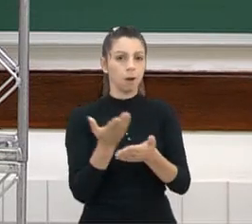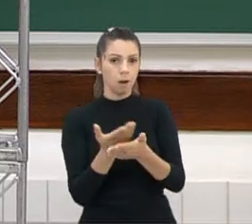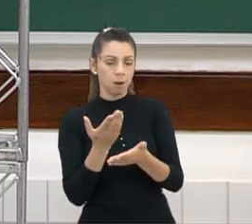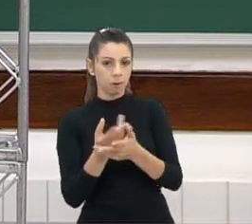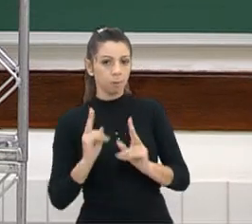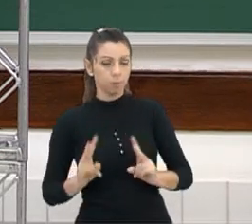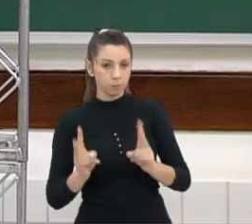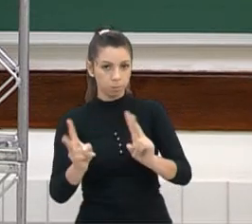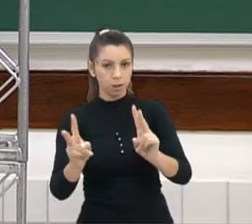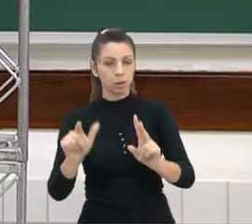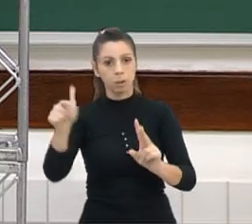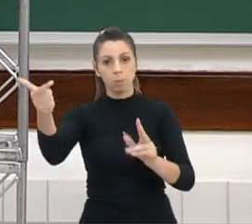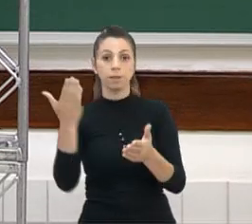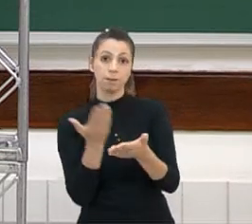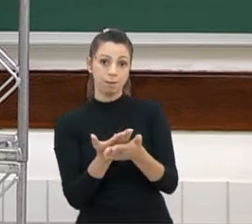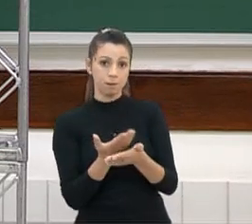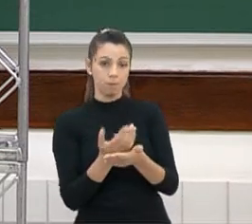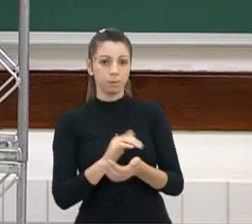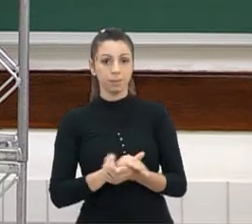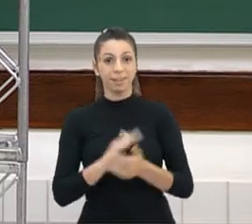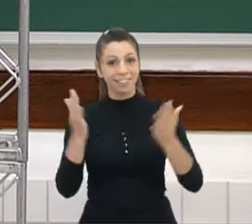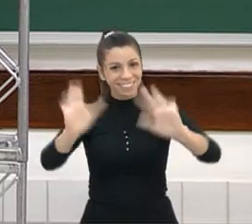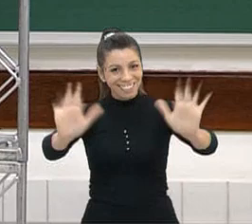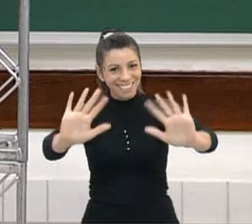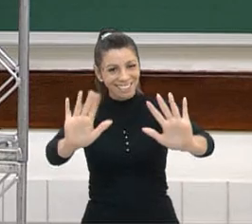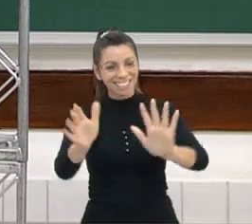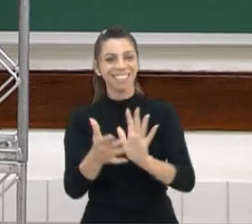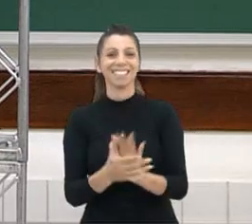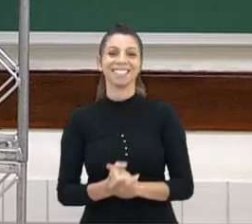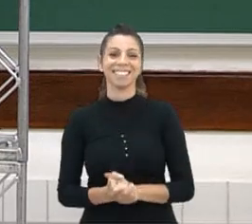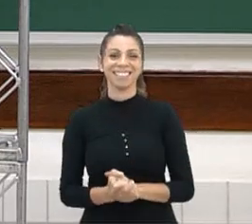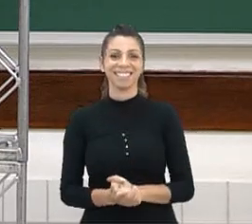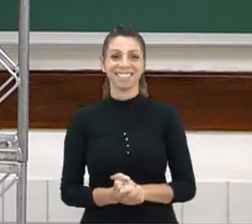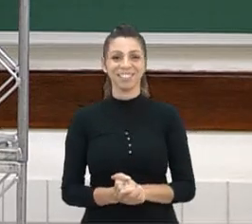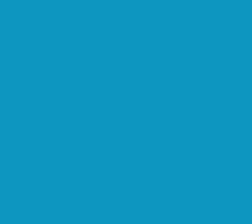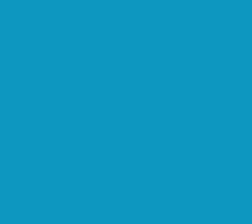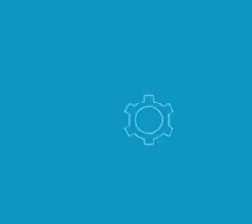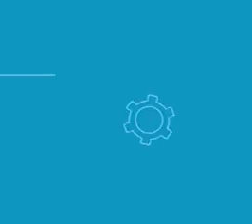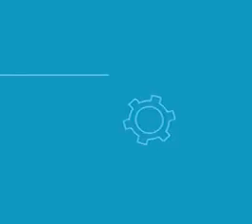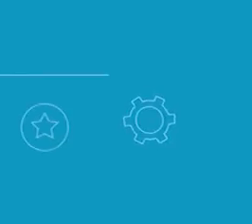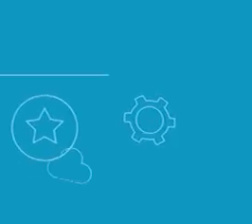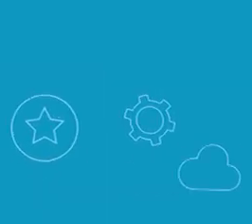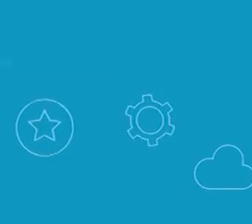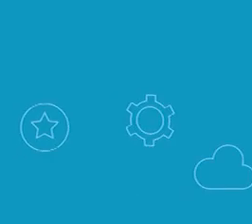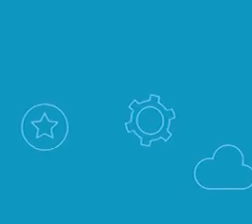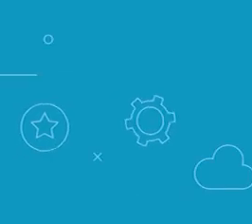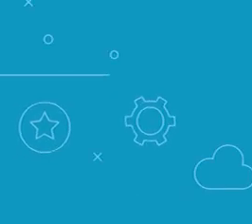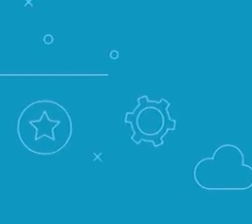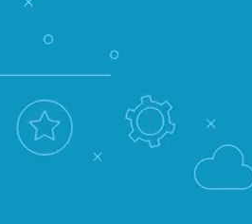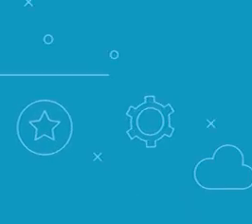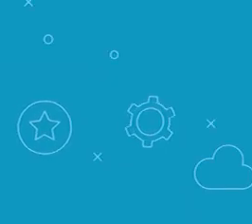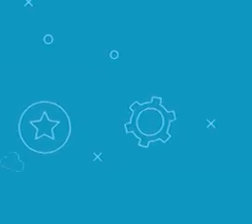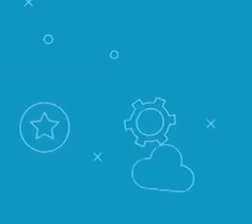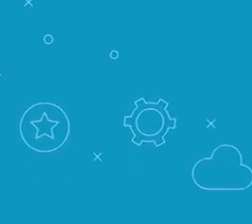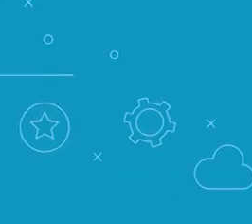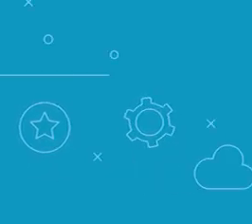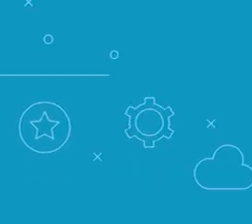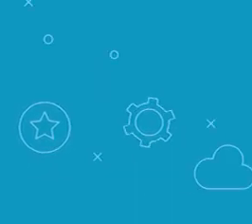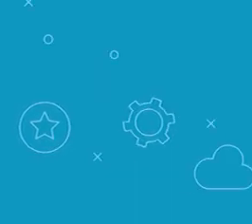daremos continuidade nas próximas aulas. Até!